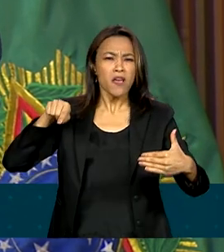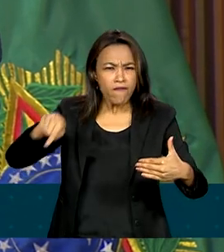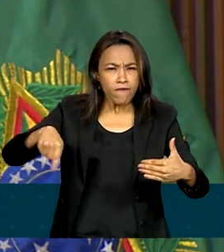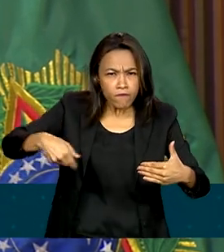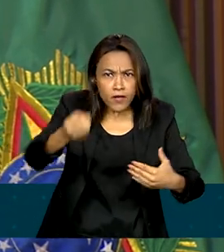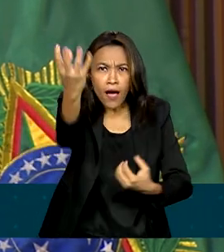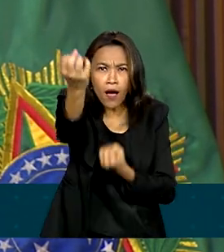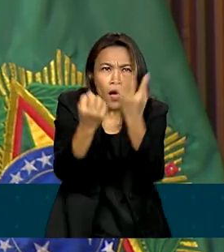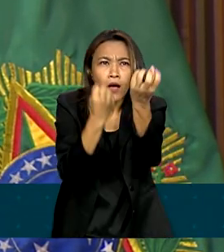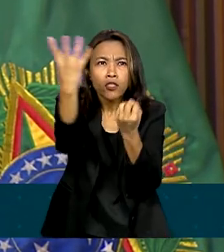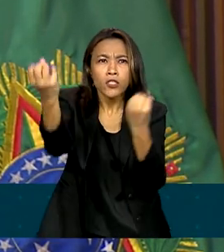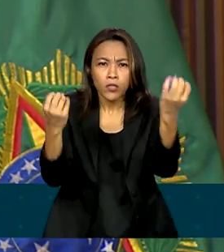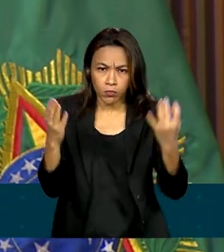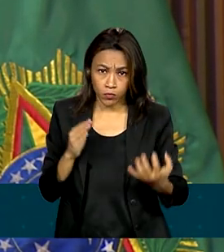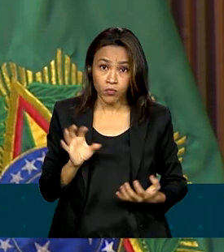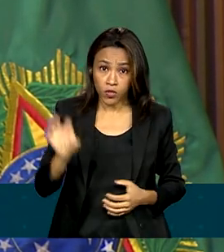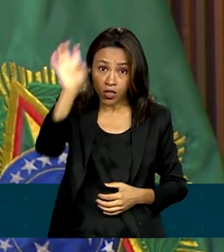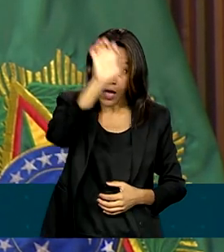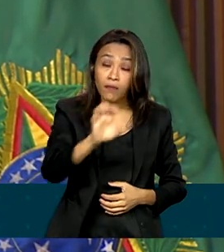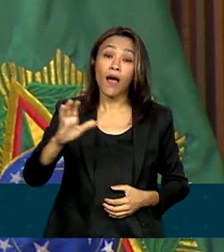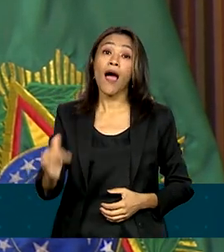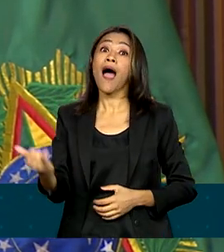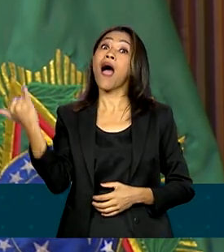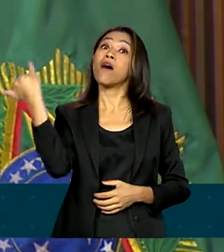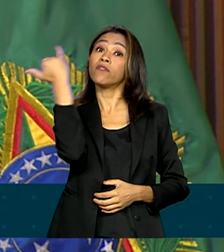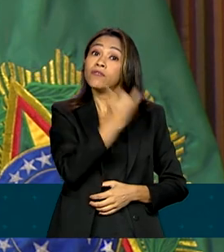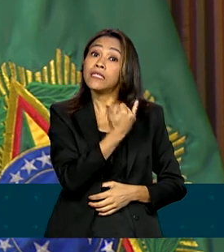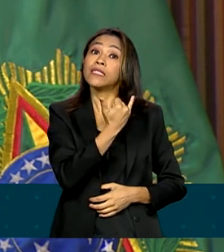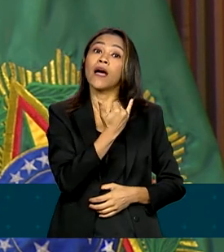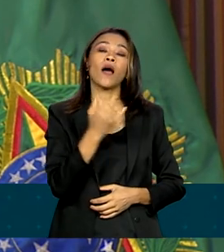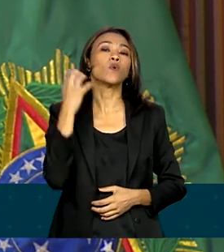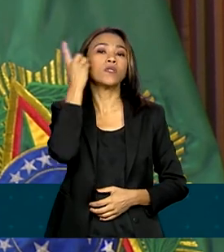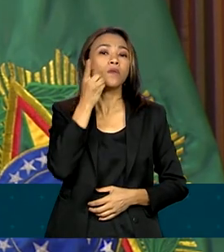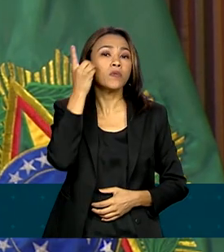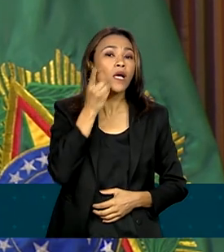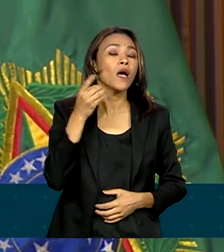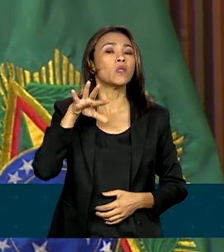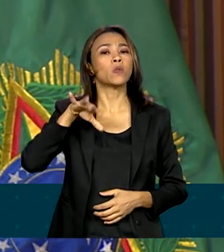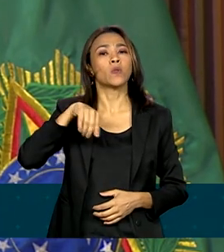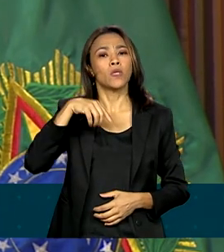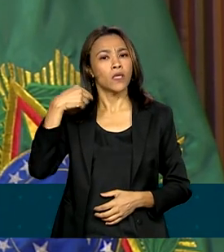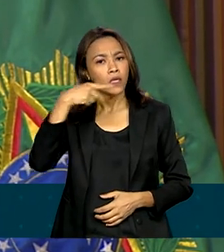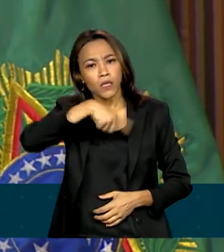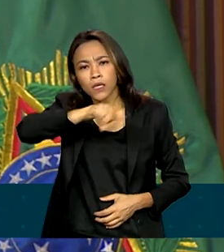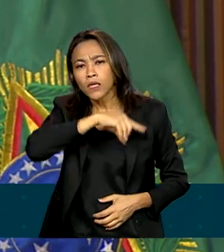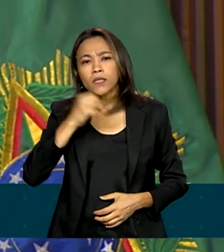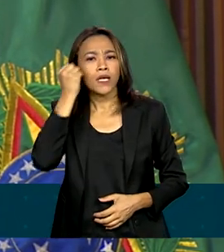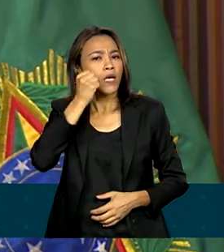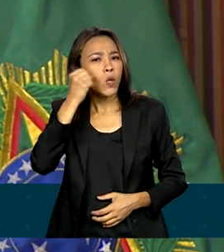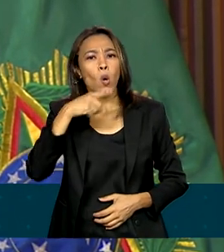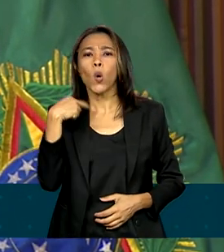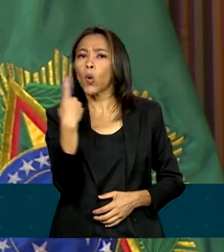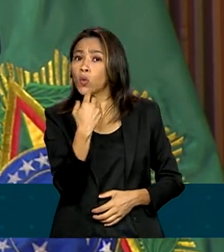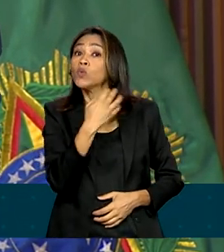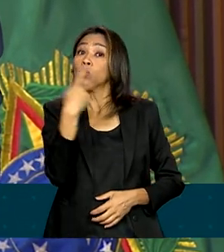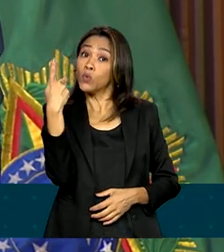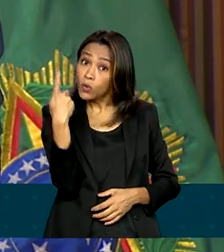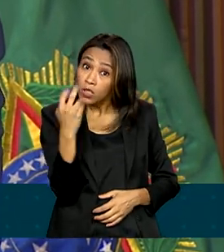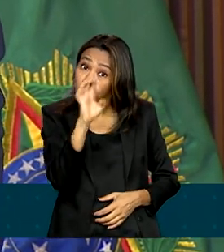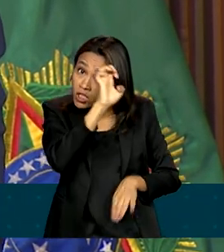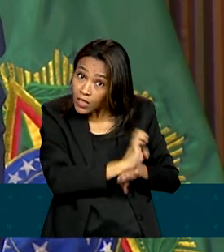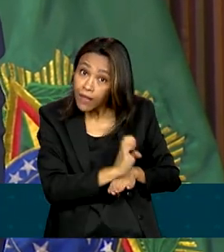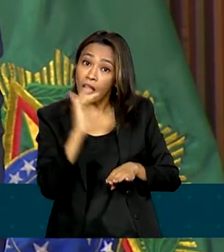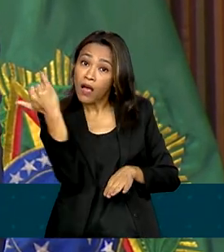Estado, eles avisem a todos os parlamentares do Estado, independentemente a que partido pertence o deputado.